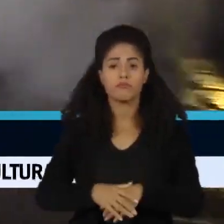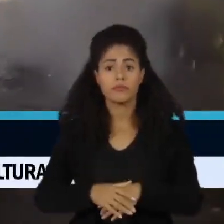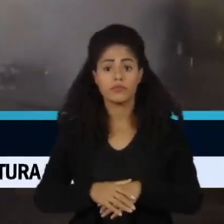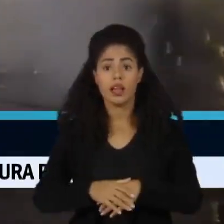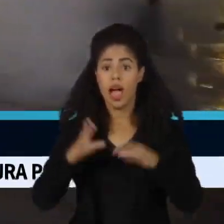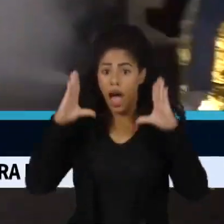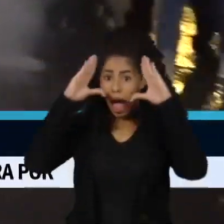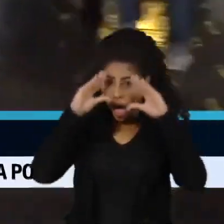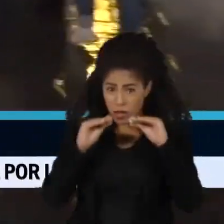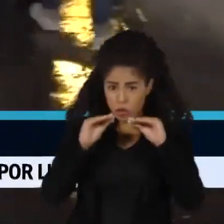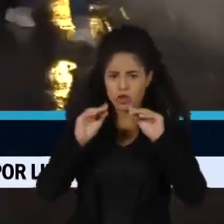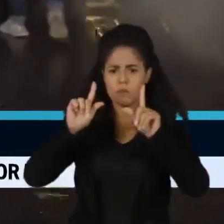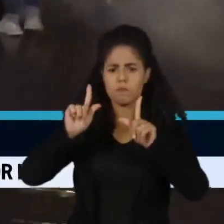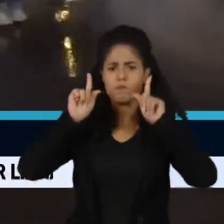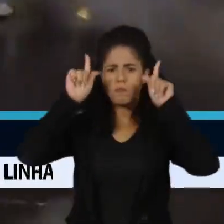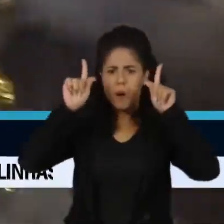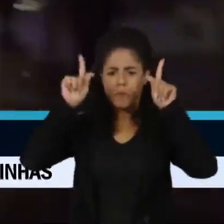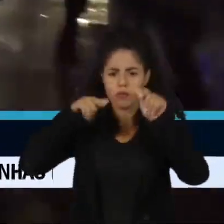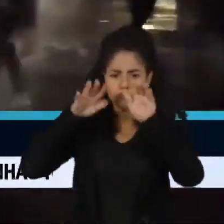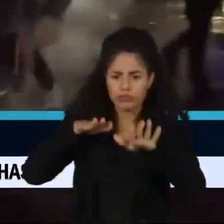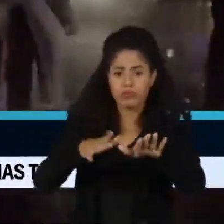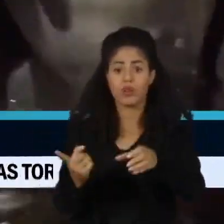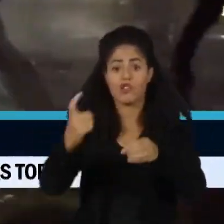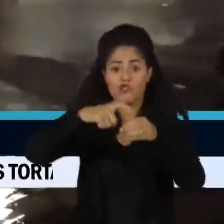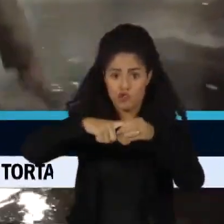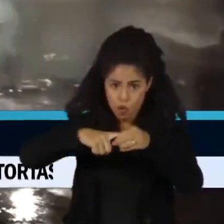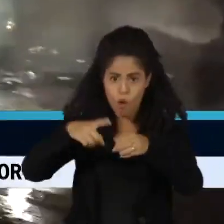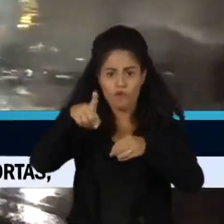os manifestantes voltaram a se concentrar na Praça da